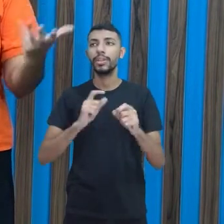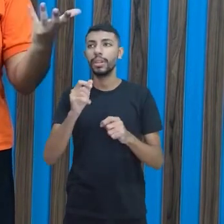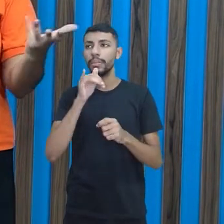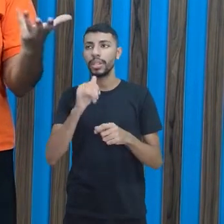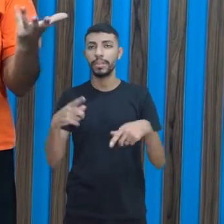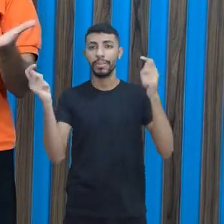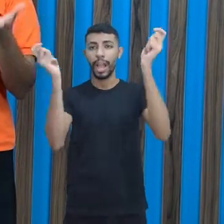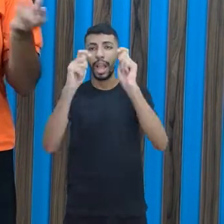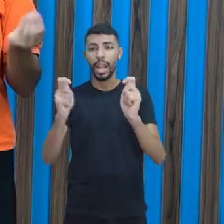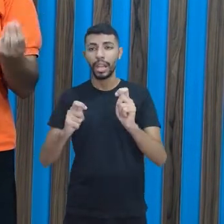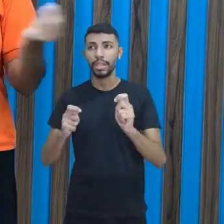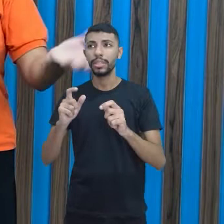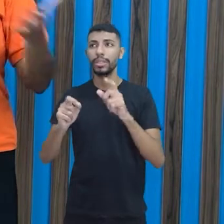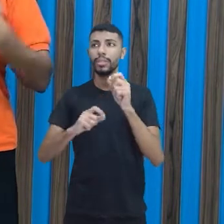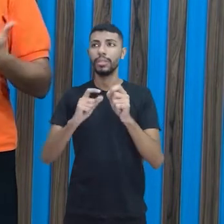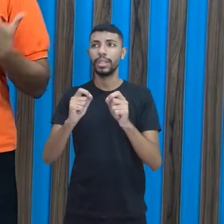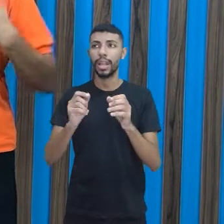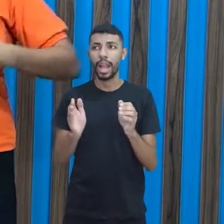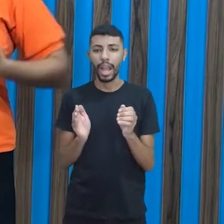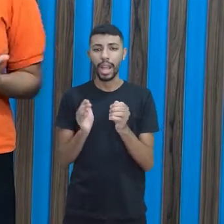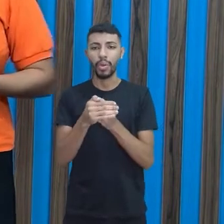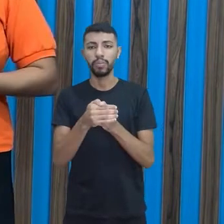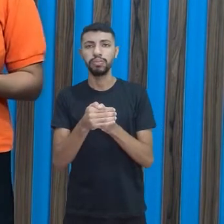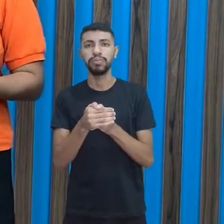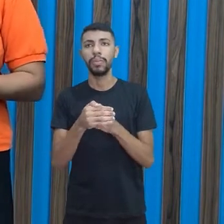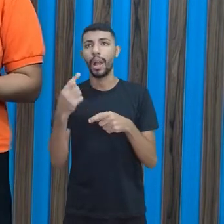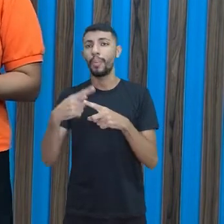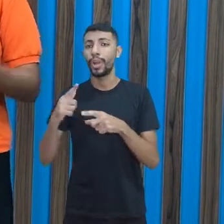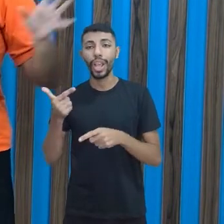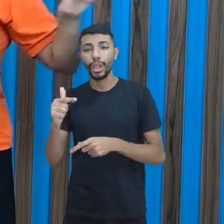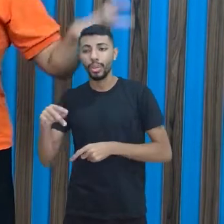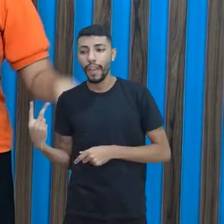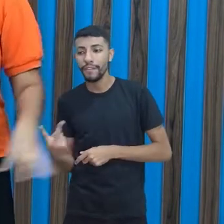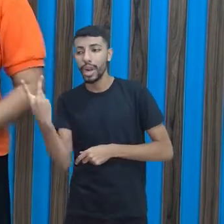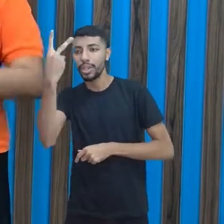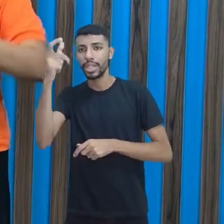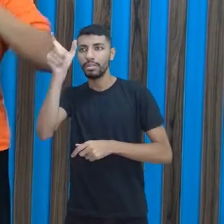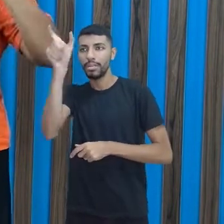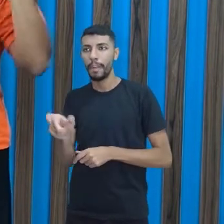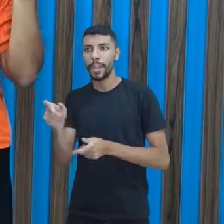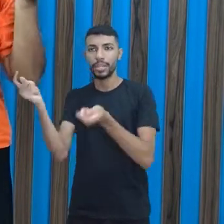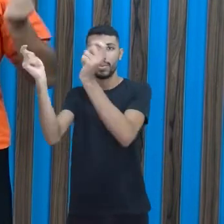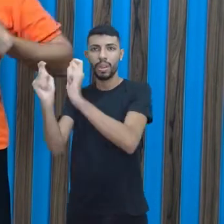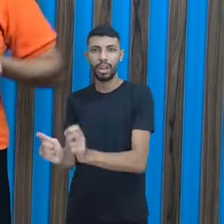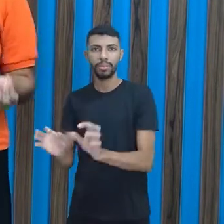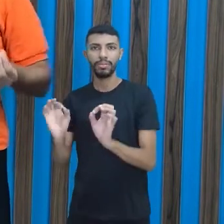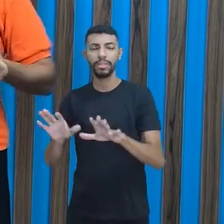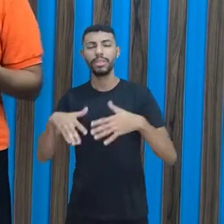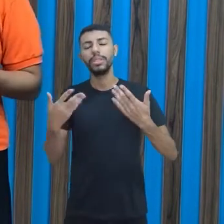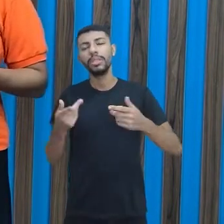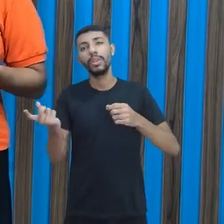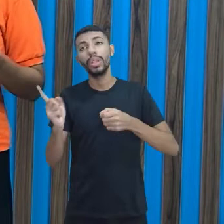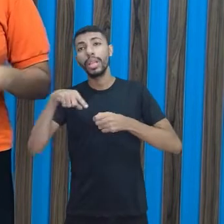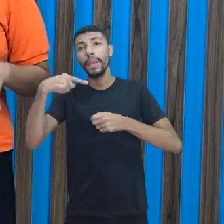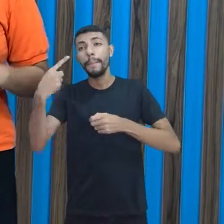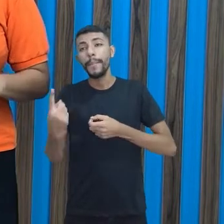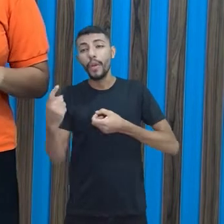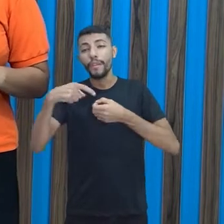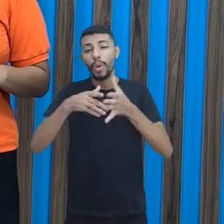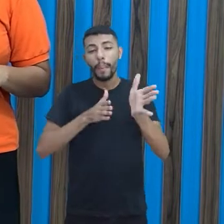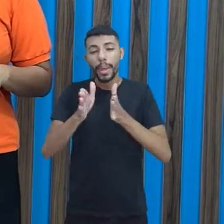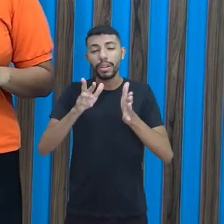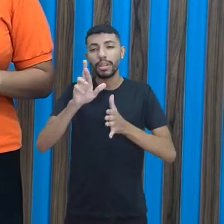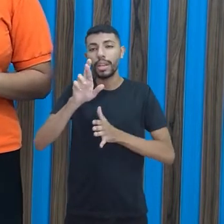ela acaba sendo quase que anônima porque você não tem essa valorização do artista. Quando voltamos ao Renascimento, é que a gente